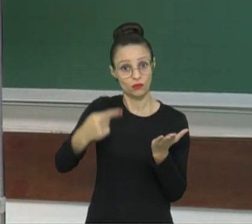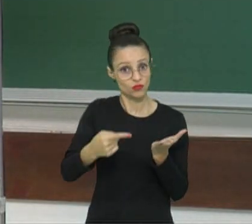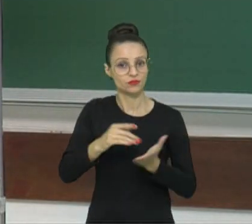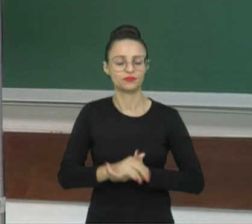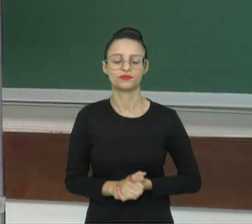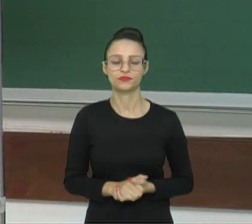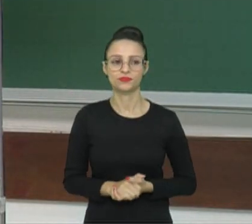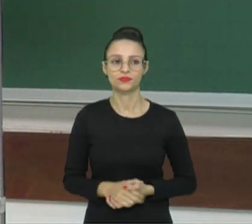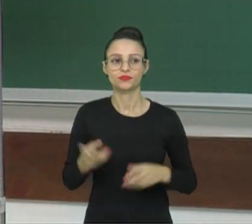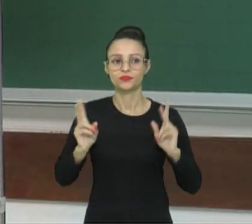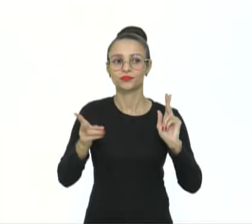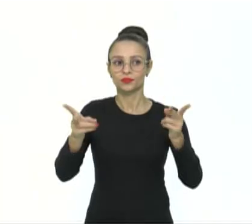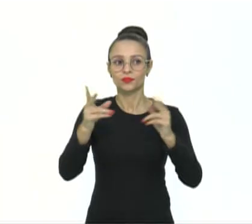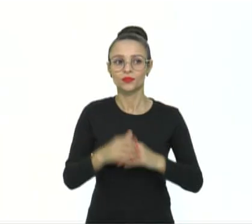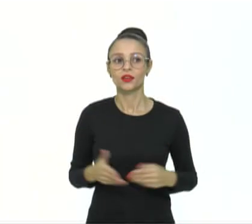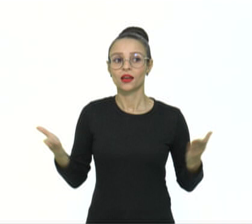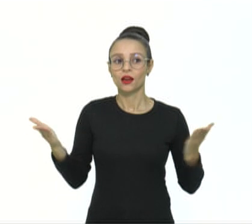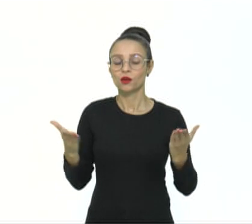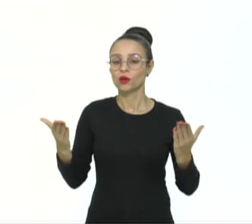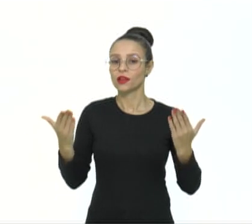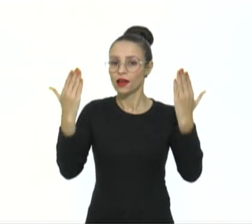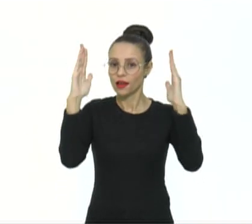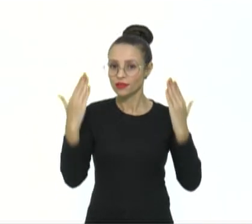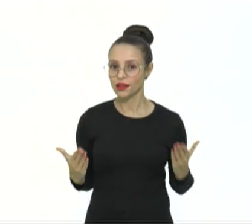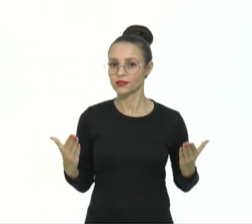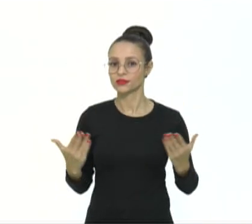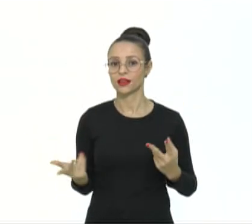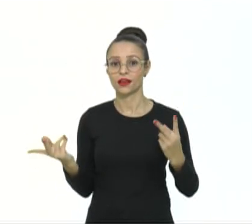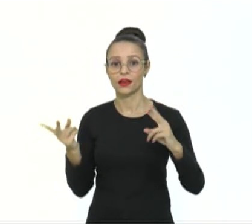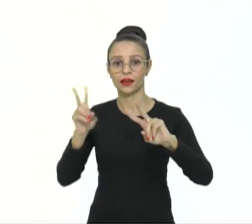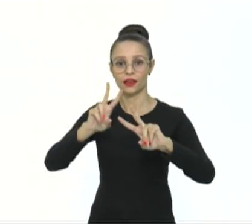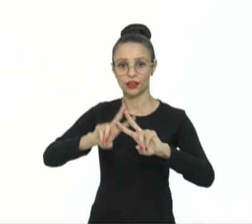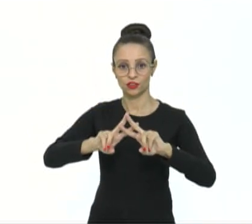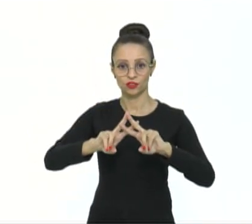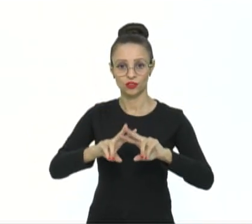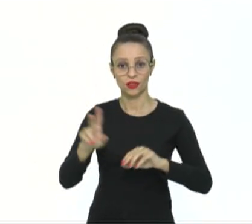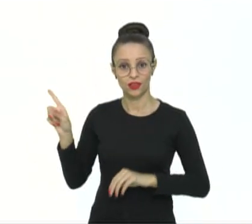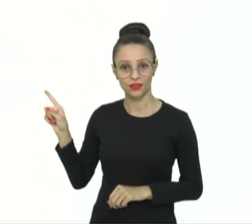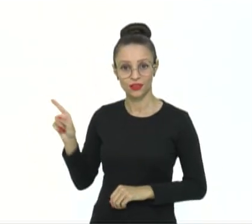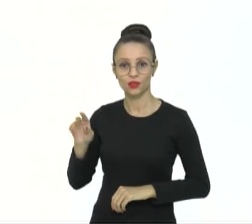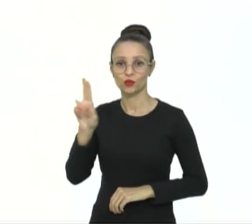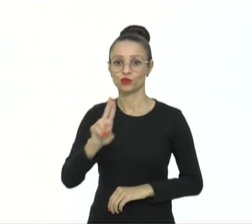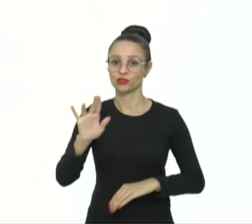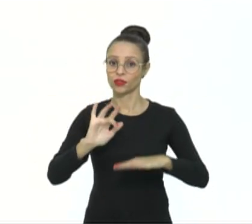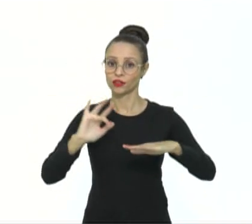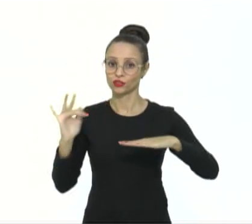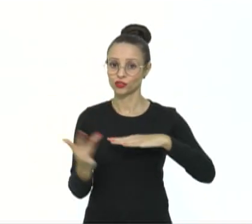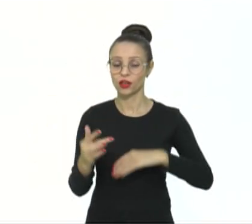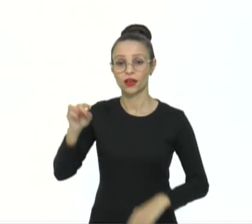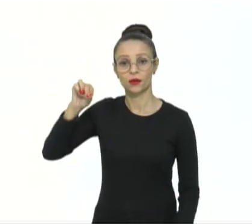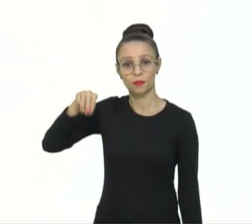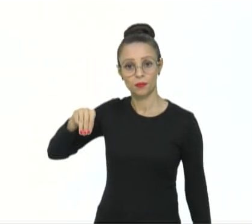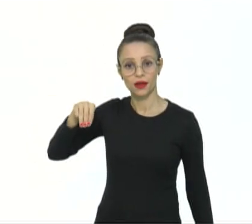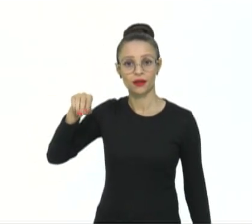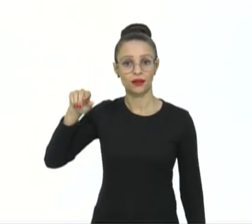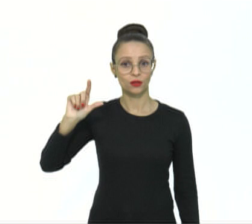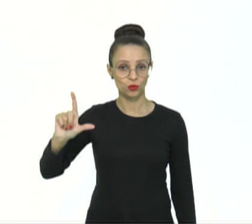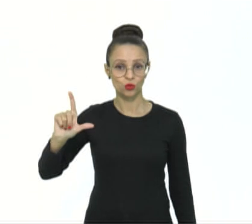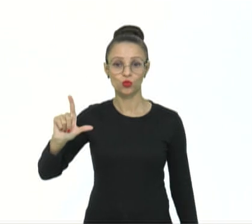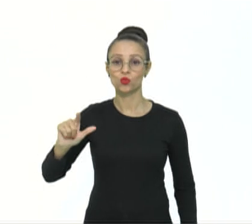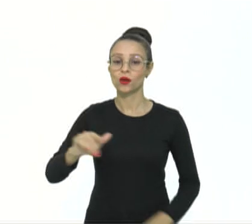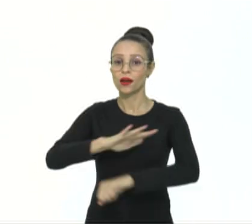Continuando, agora nós vamos analisar a hashtag utilizada nas redes sociais. O que diz a hashtag? Magazine